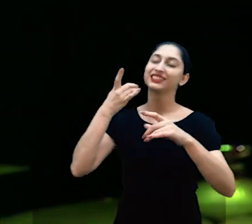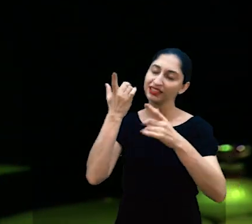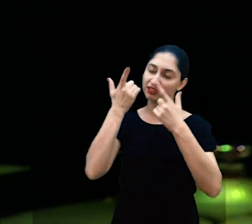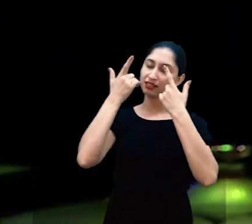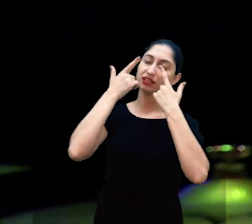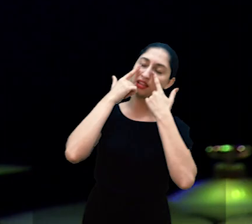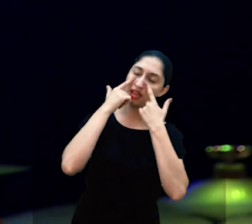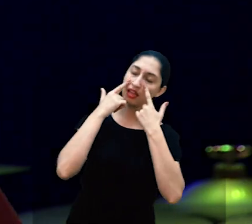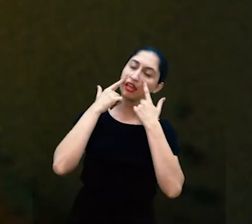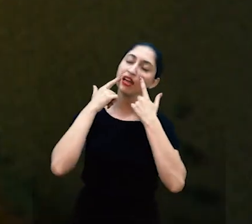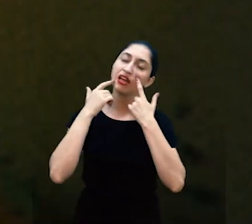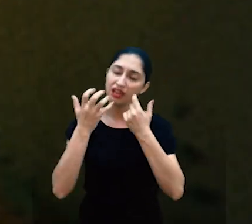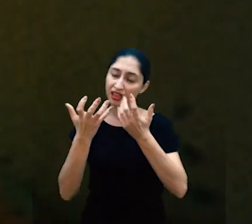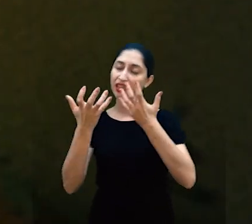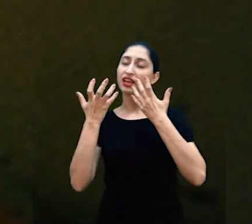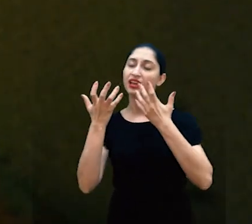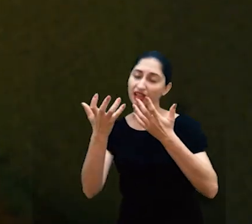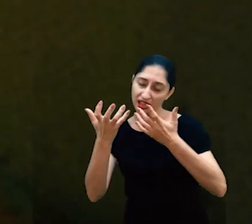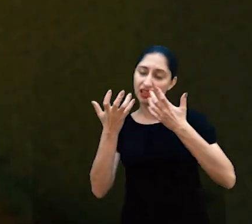querendo chorar.